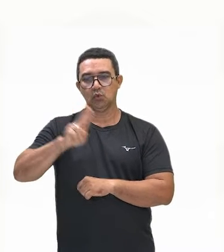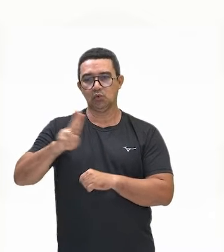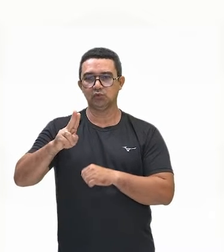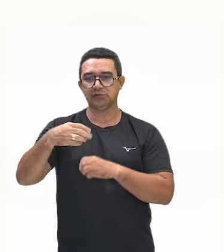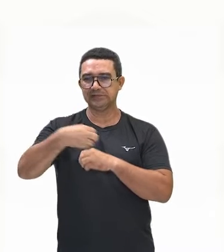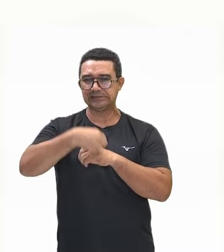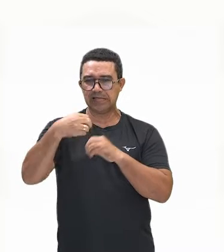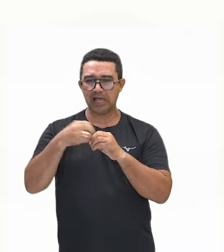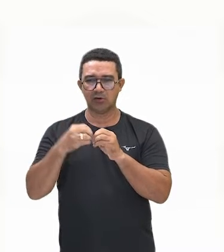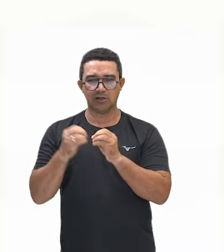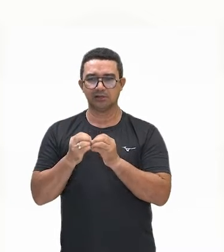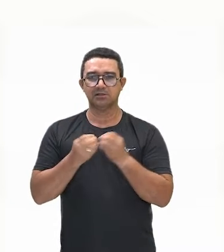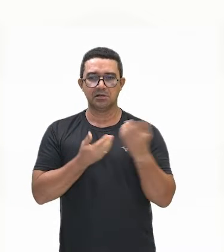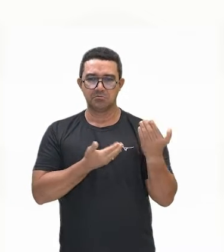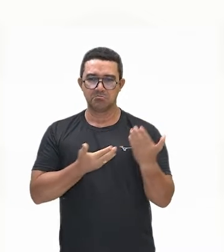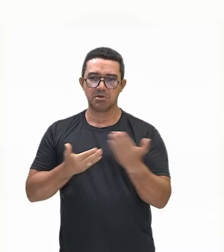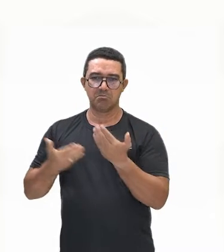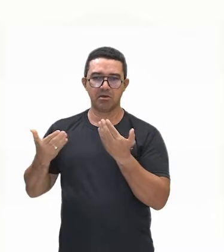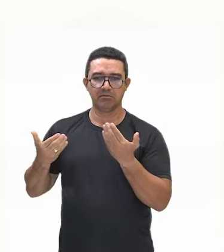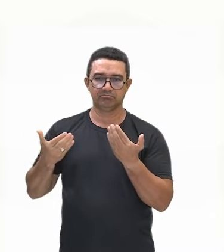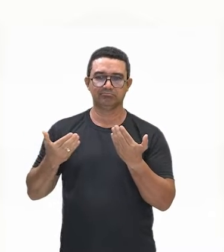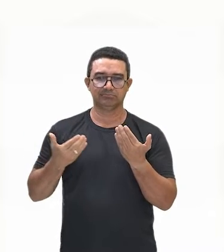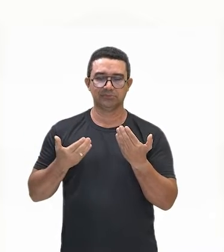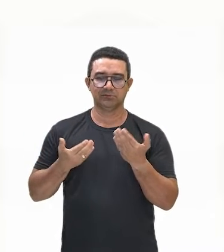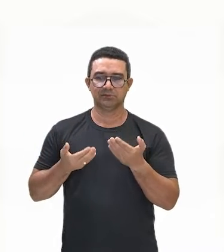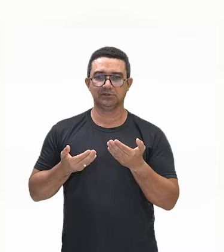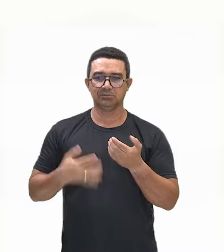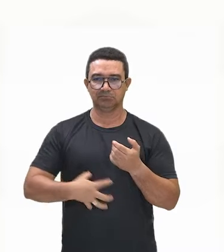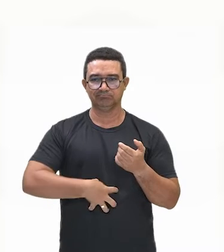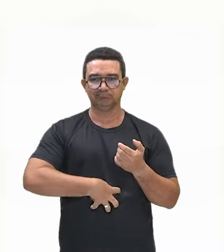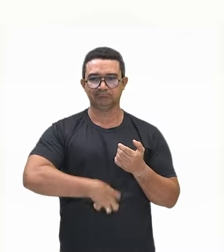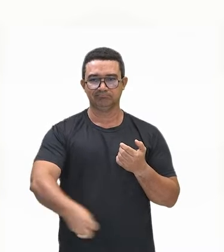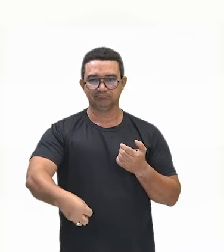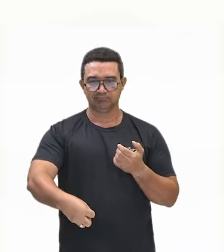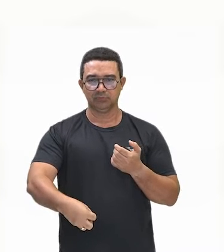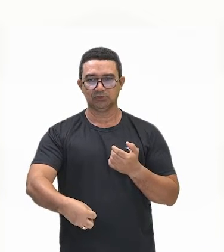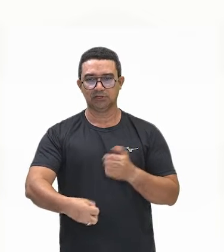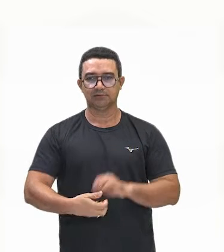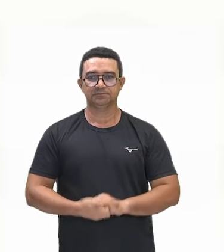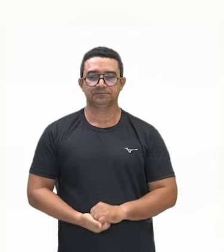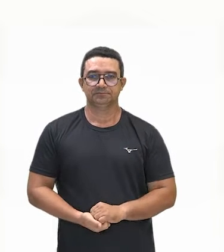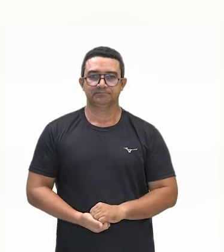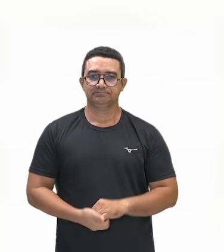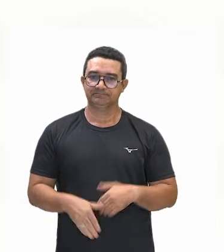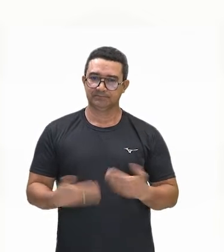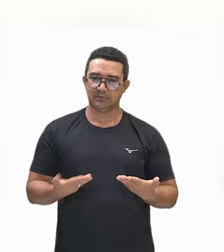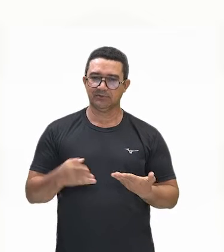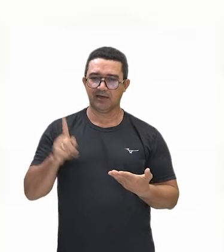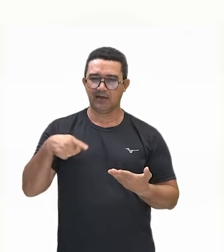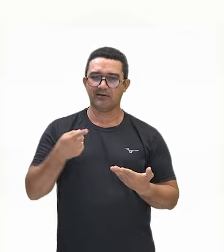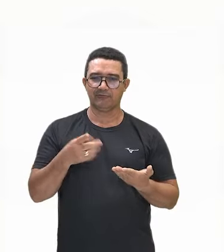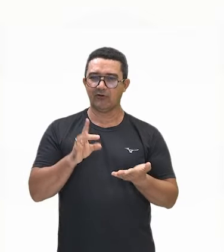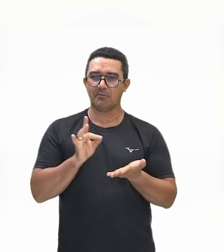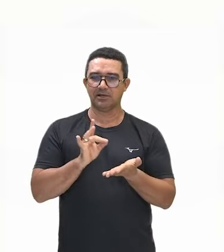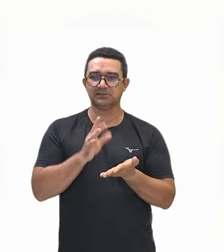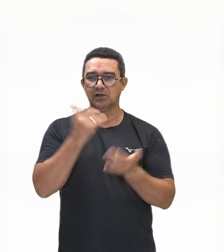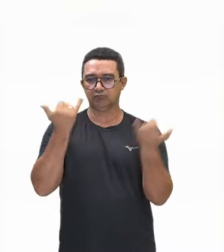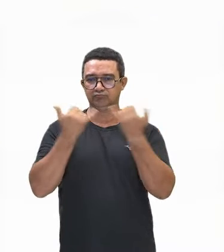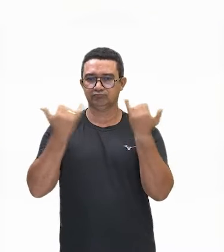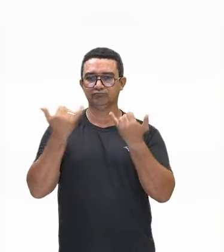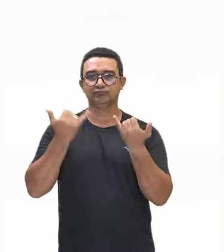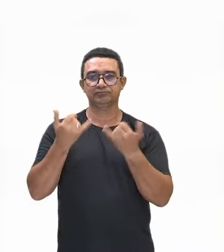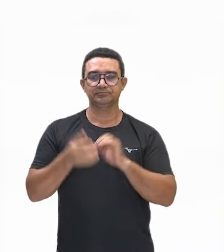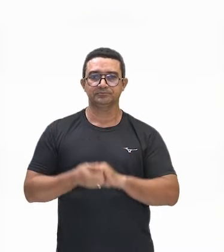essa é a informação correta, tá bom? Agora vou mostrar para vocês as consequências das fake news.